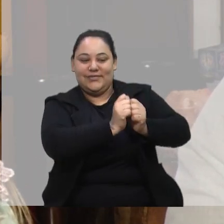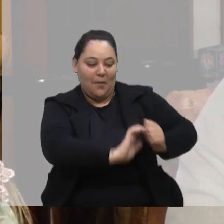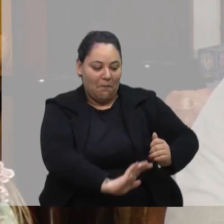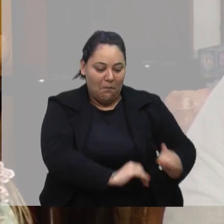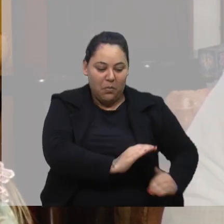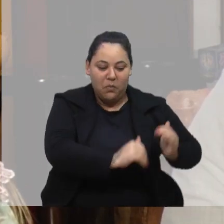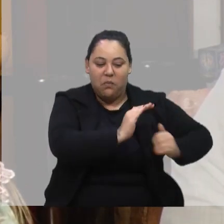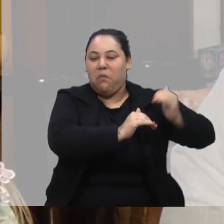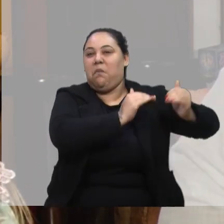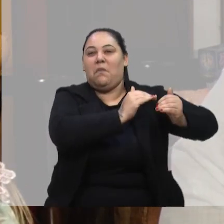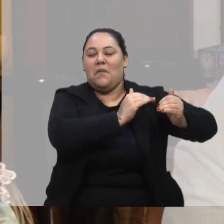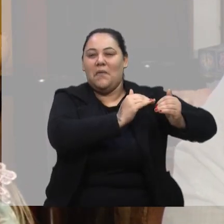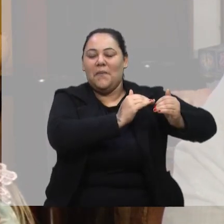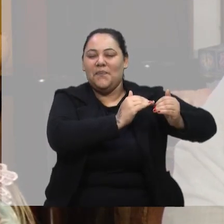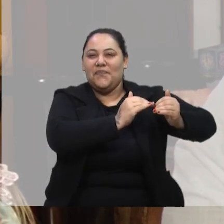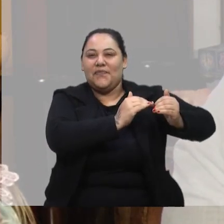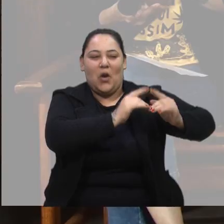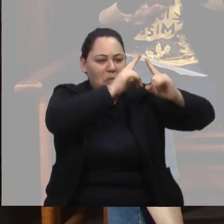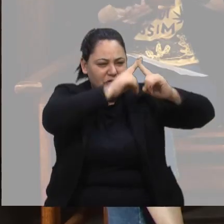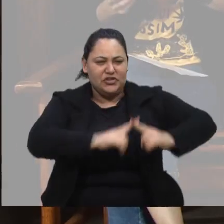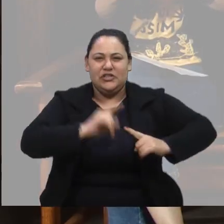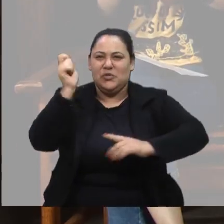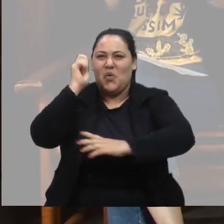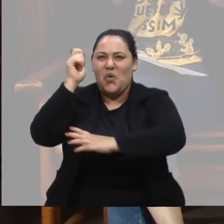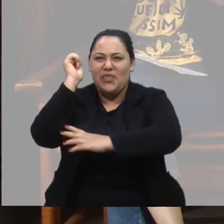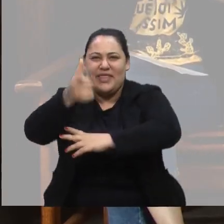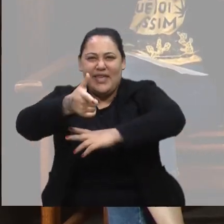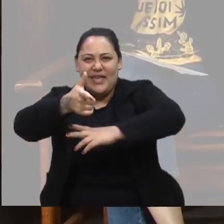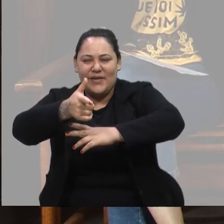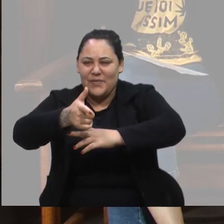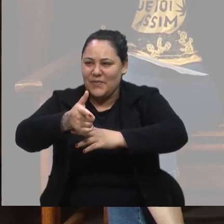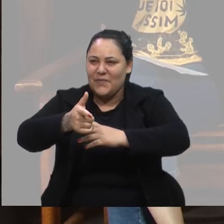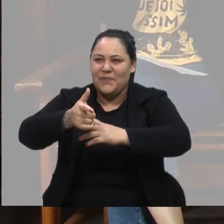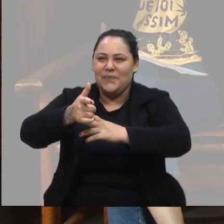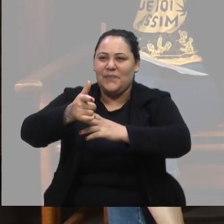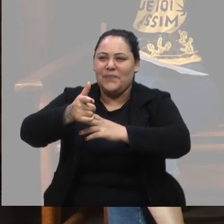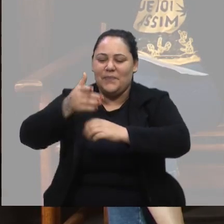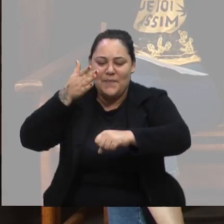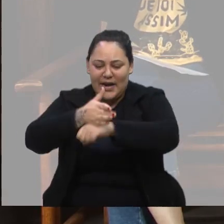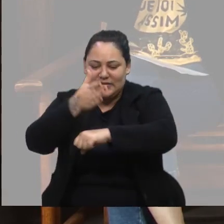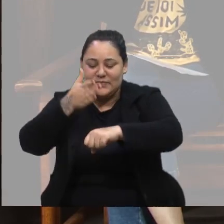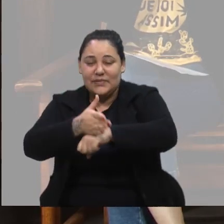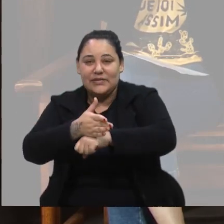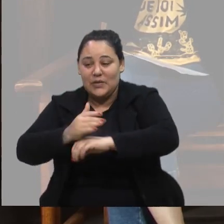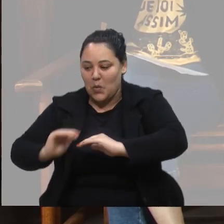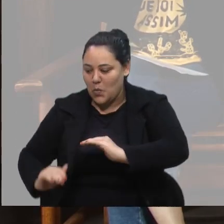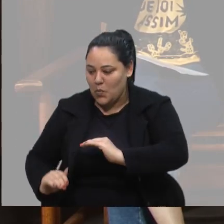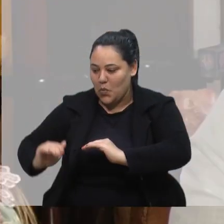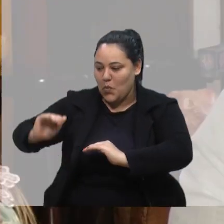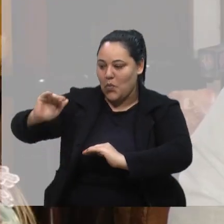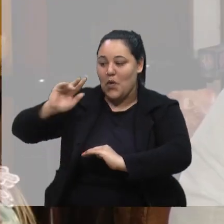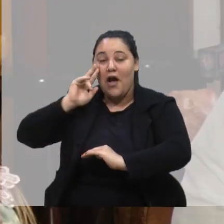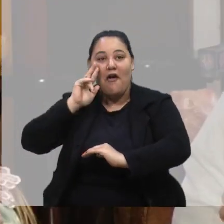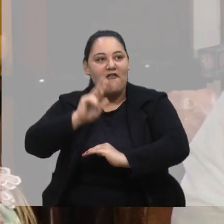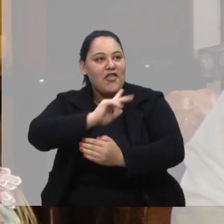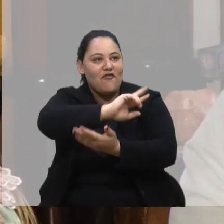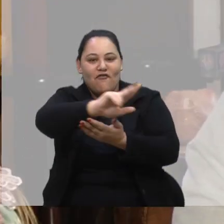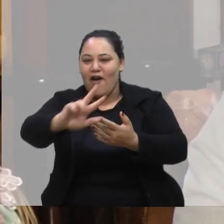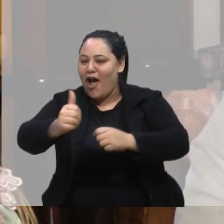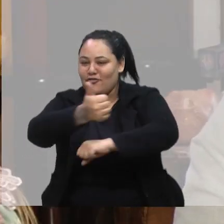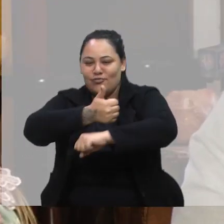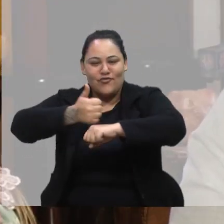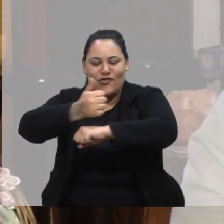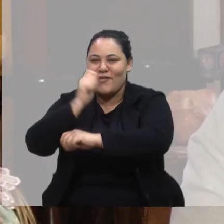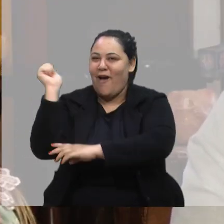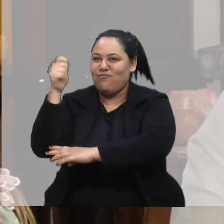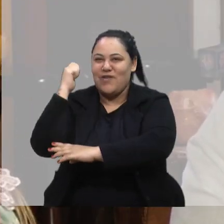desde muito cedo, competindo nos rodeios, participando. Cresci vendo o Fábio Soares cantar, cresci vendo o Robson Boeira